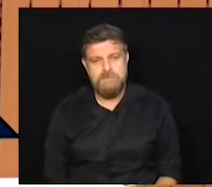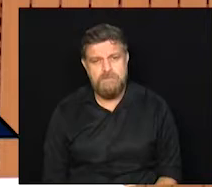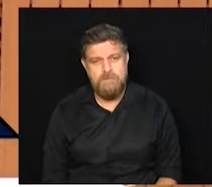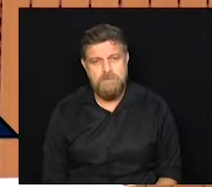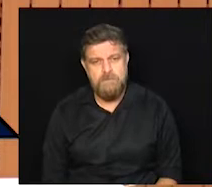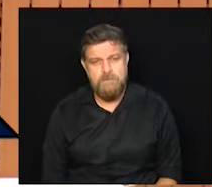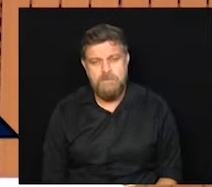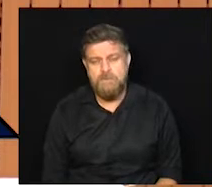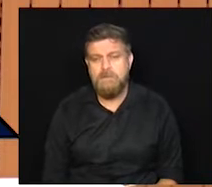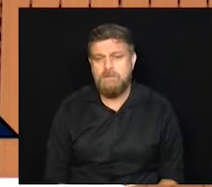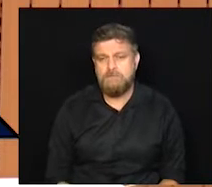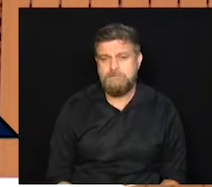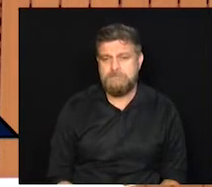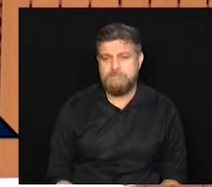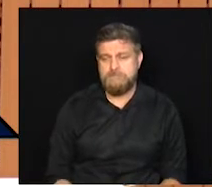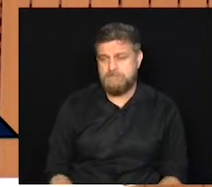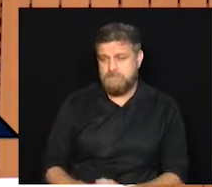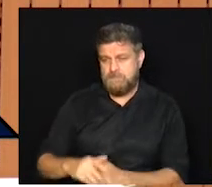Priscila?